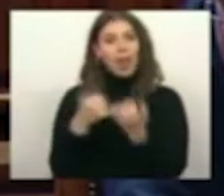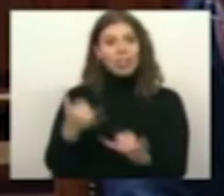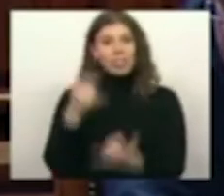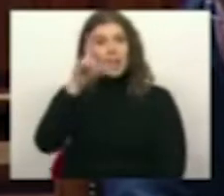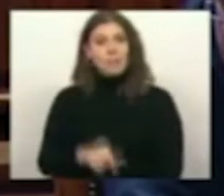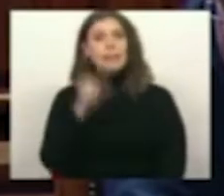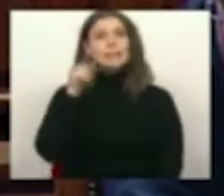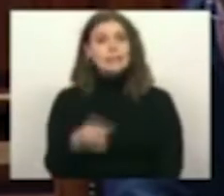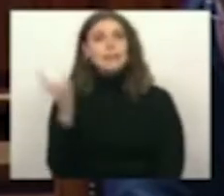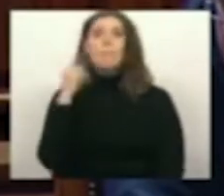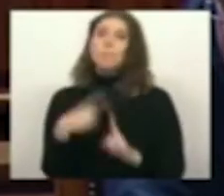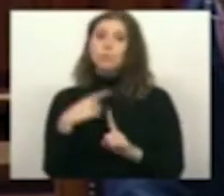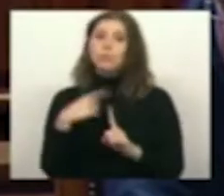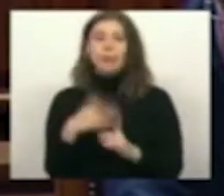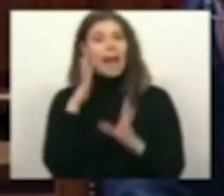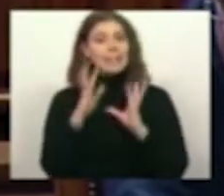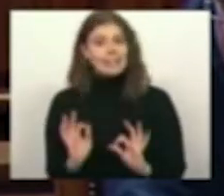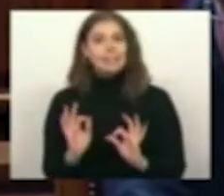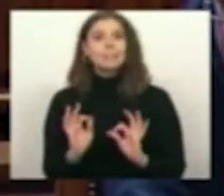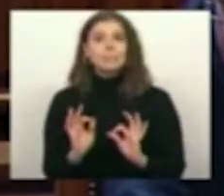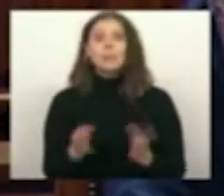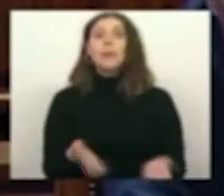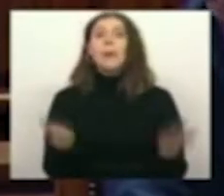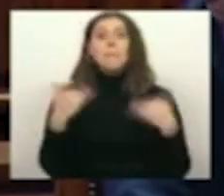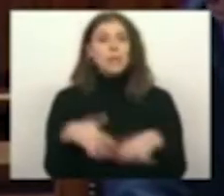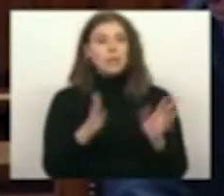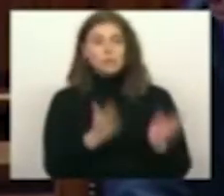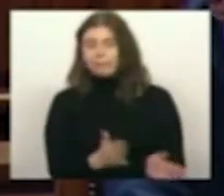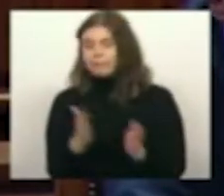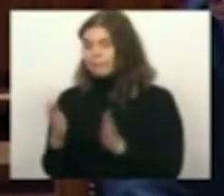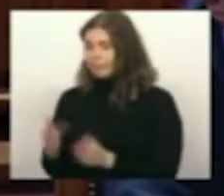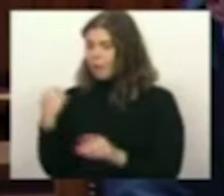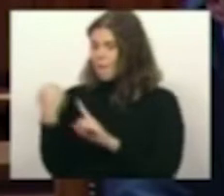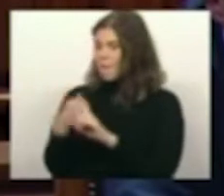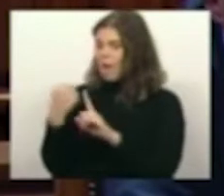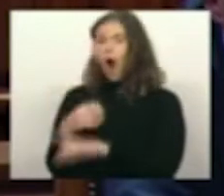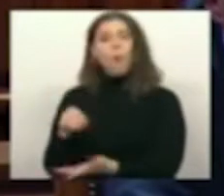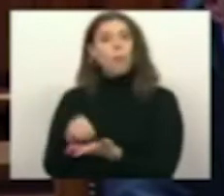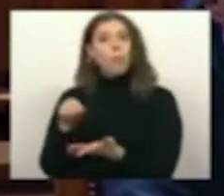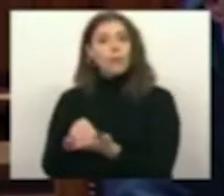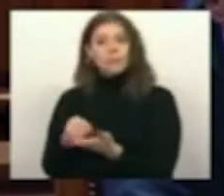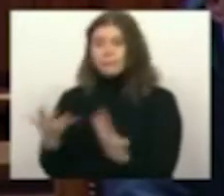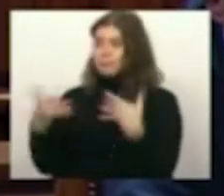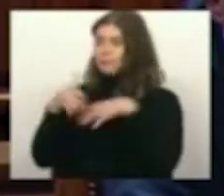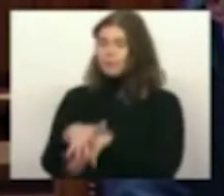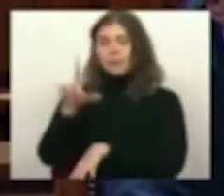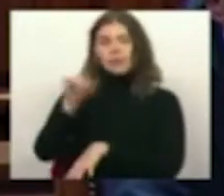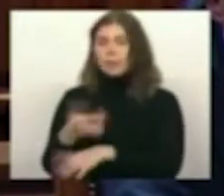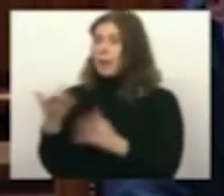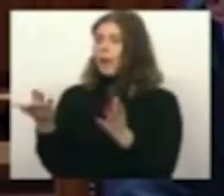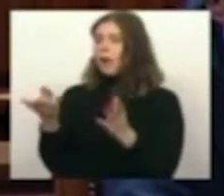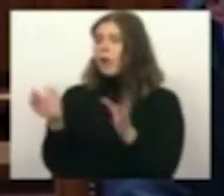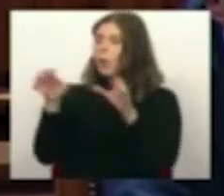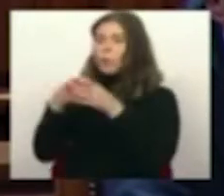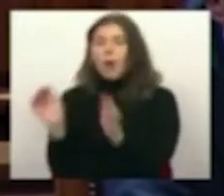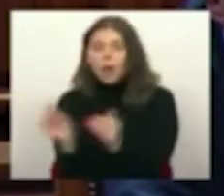e isso é positivo que assim seja, mas, por outro lado, de combate à pobreza, de integração das